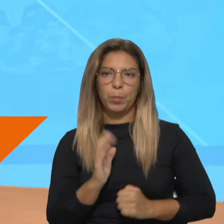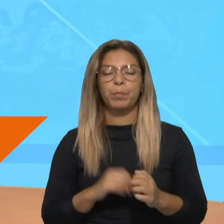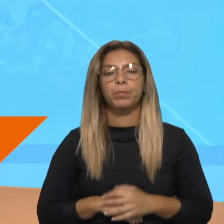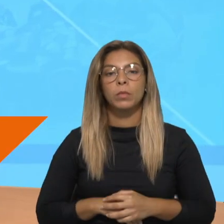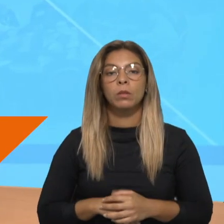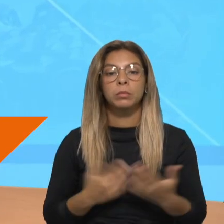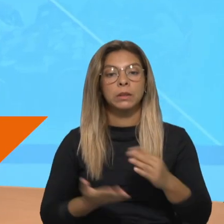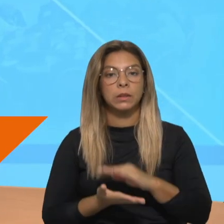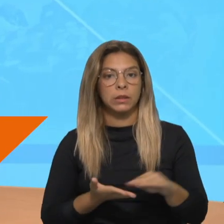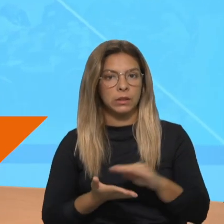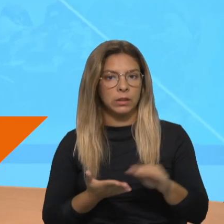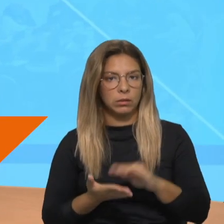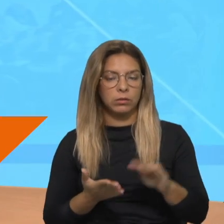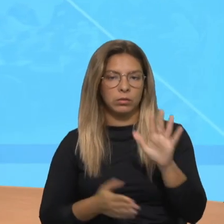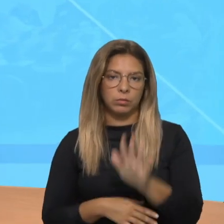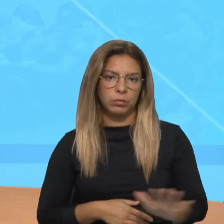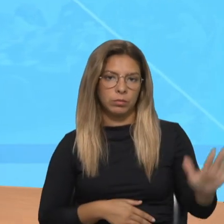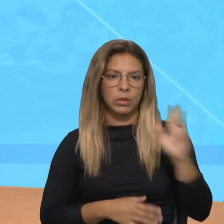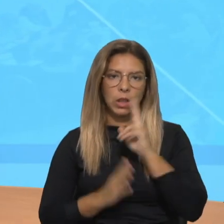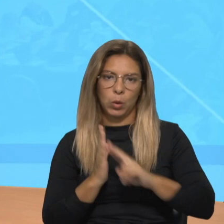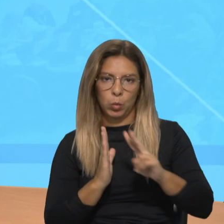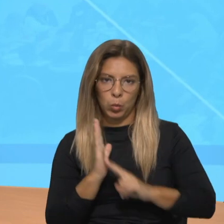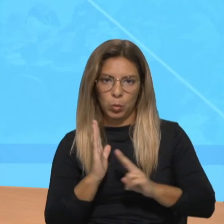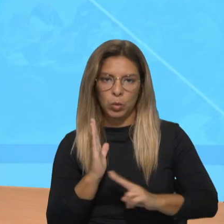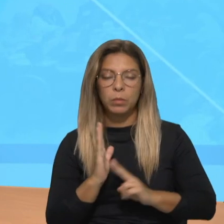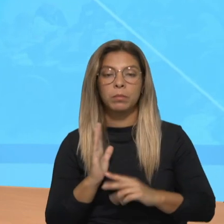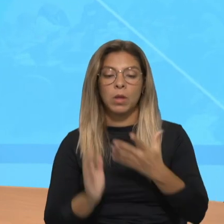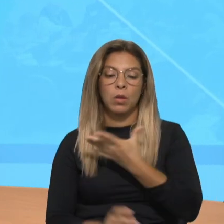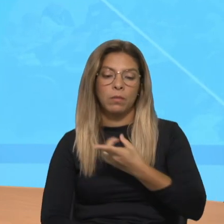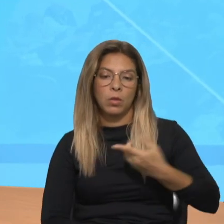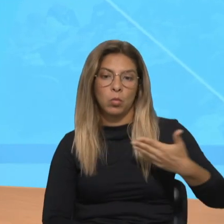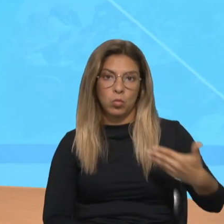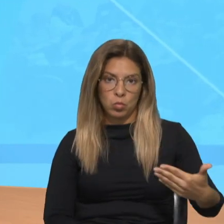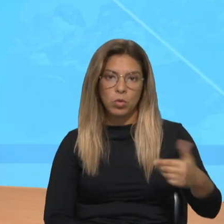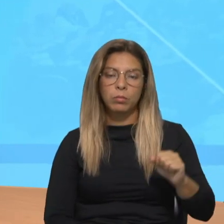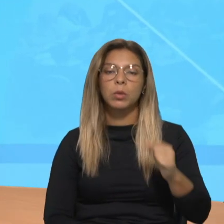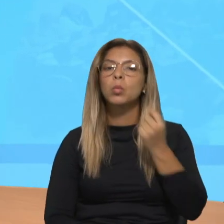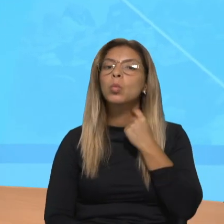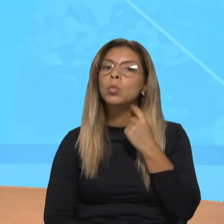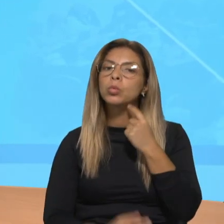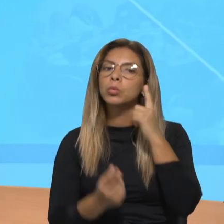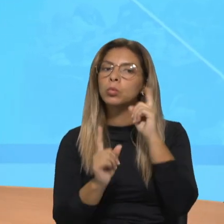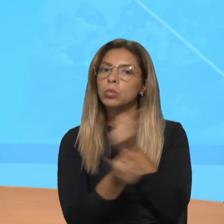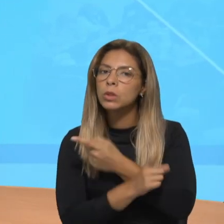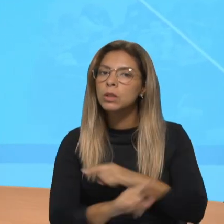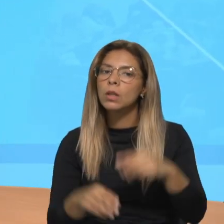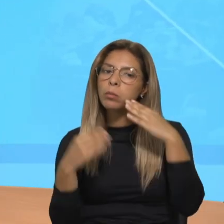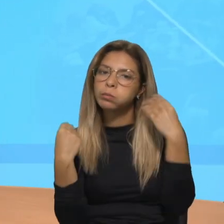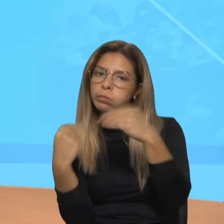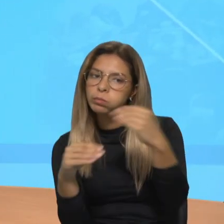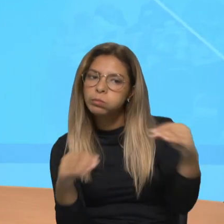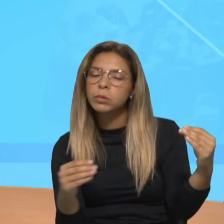Secretariado Nacional de Liturgia tenha promovido desde 1991 cursos de música dirigidos a